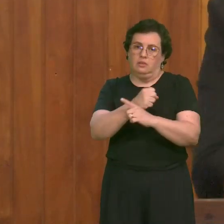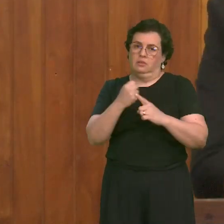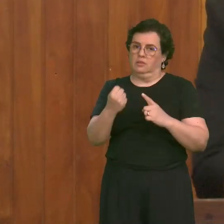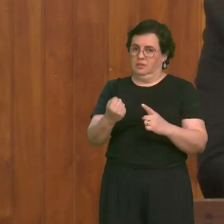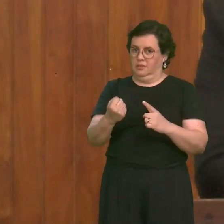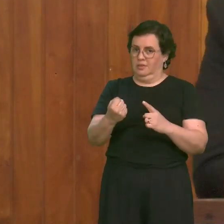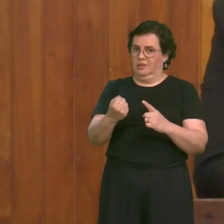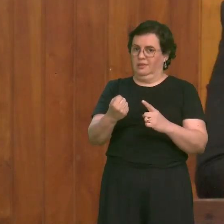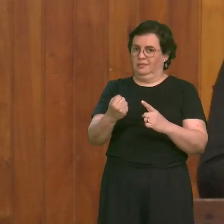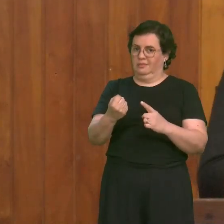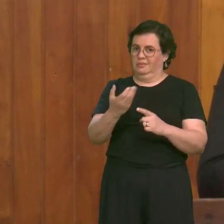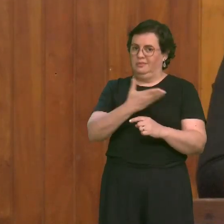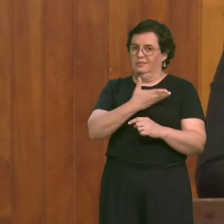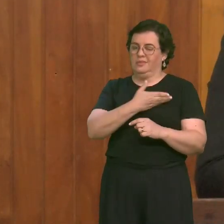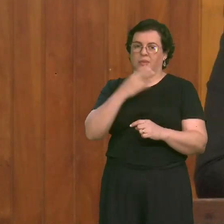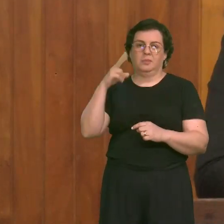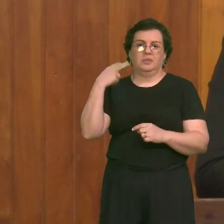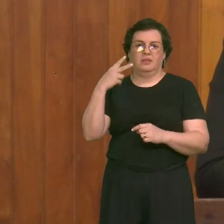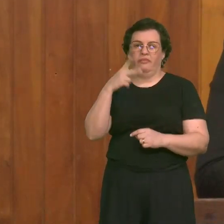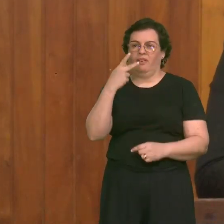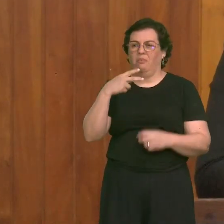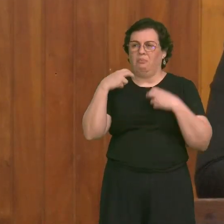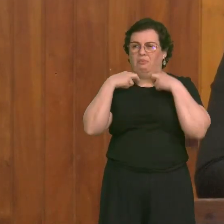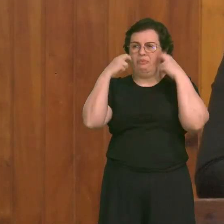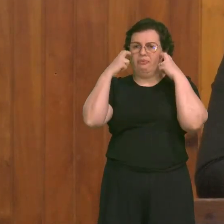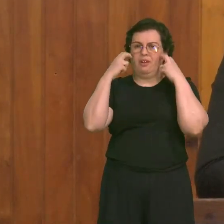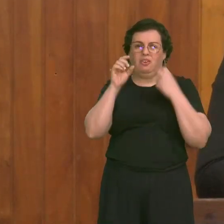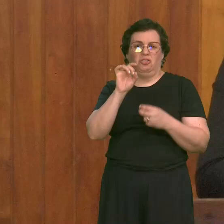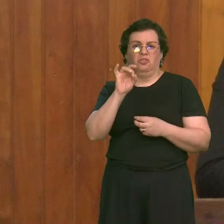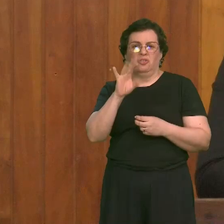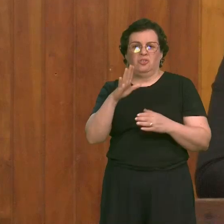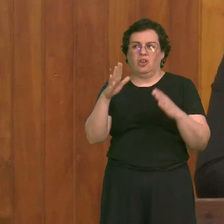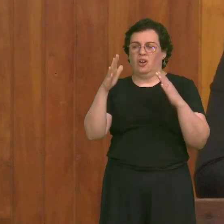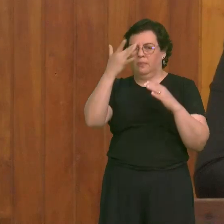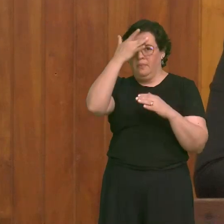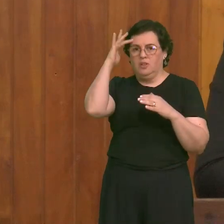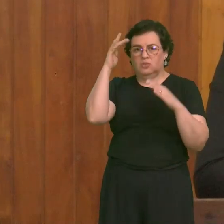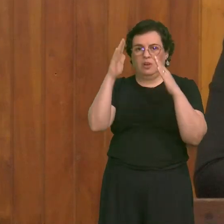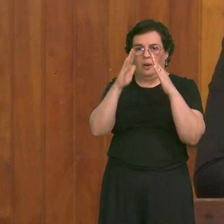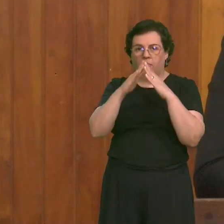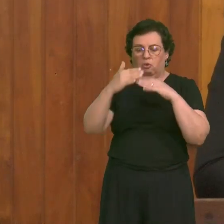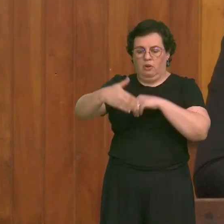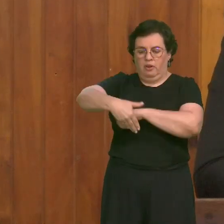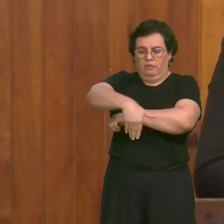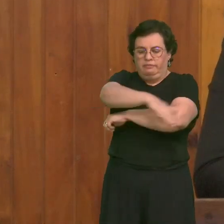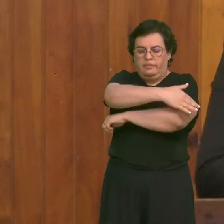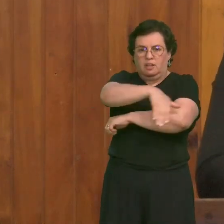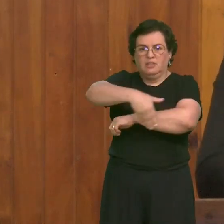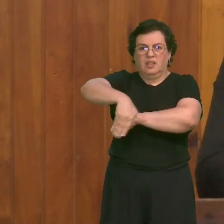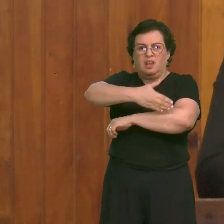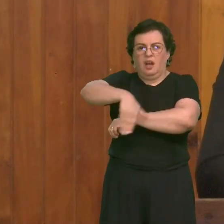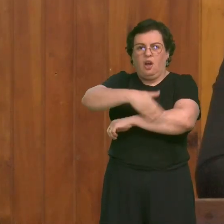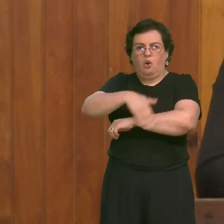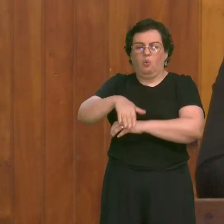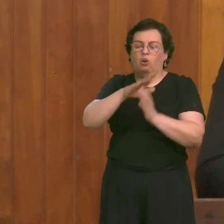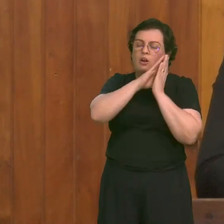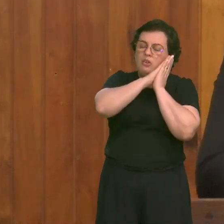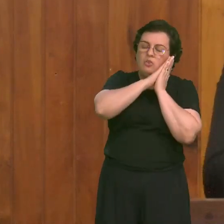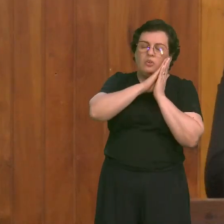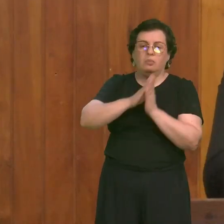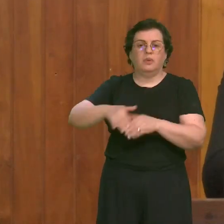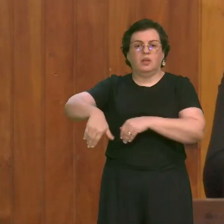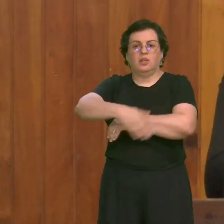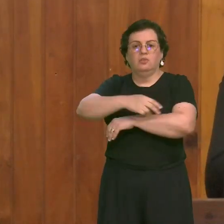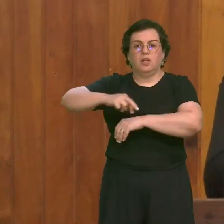o colegas e vereadores falaram aqui uma vergonha só tem morador de rua nas esquinas a noite de dia dormindo em